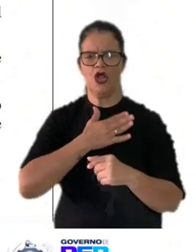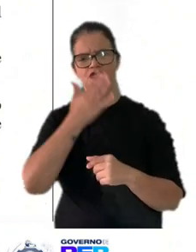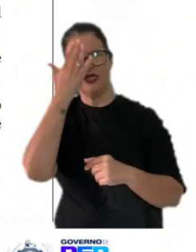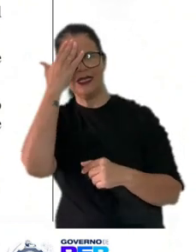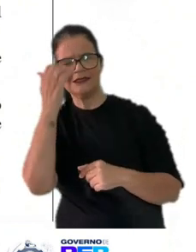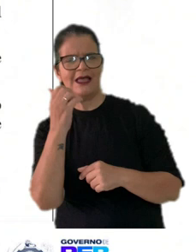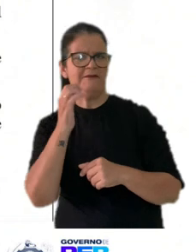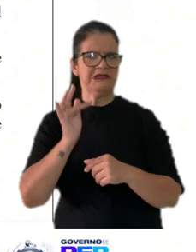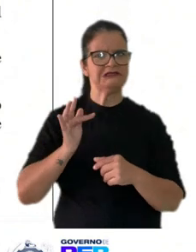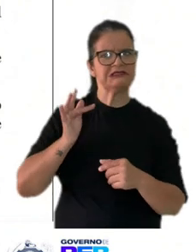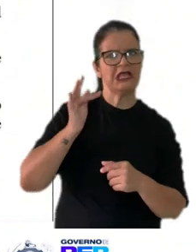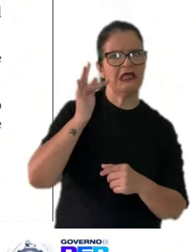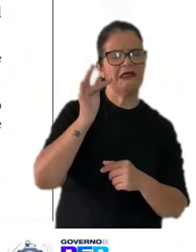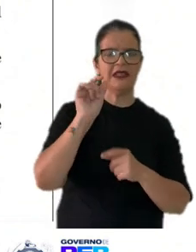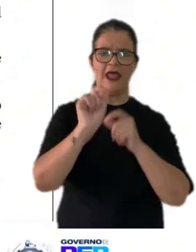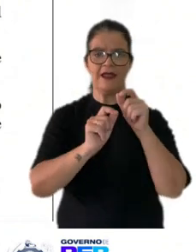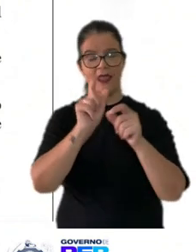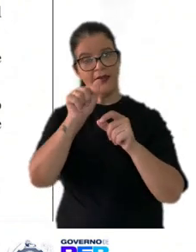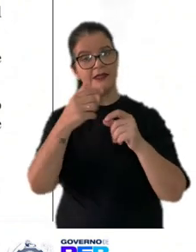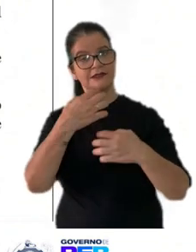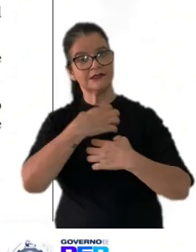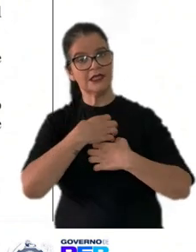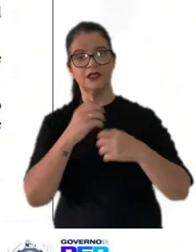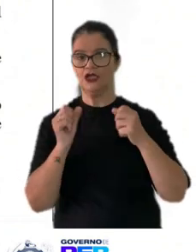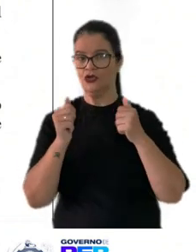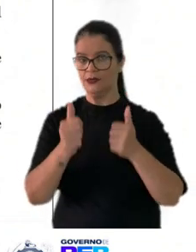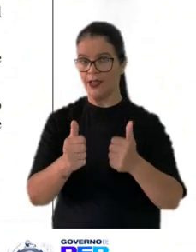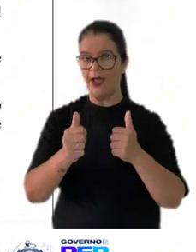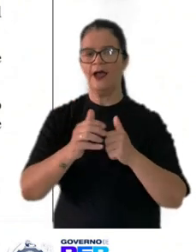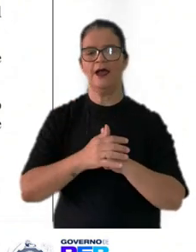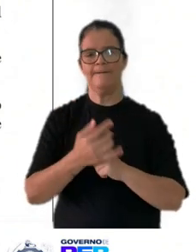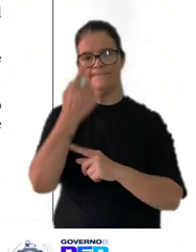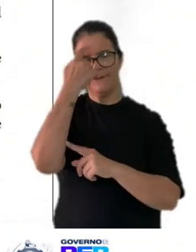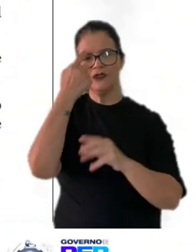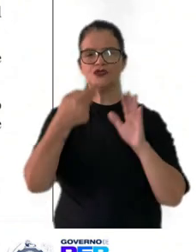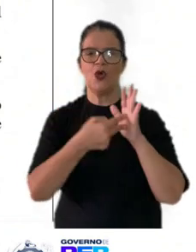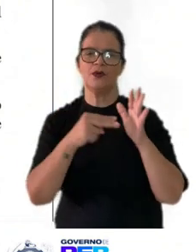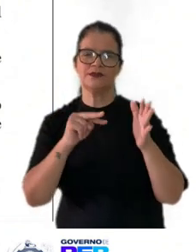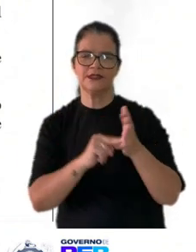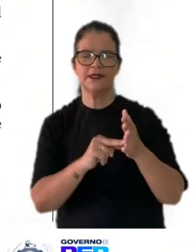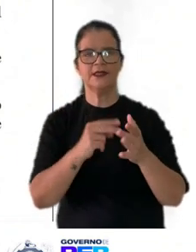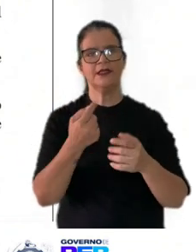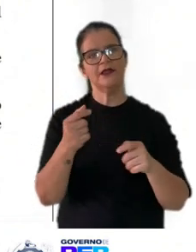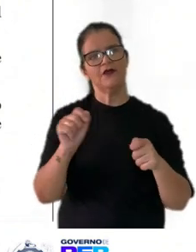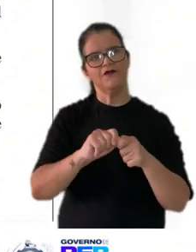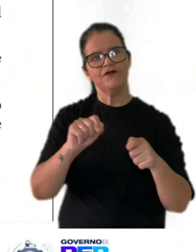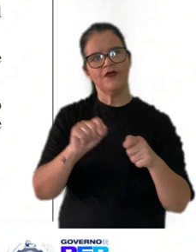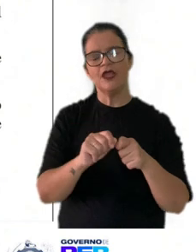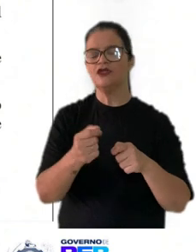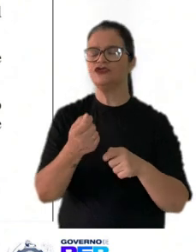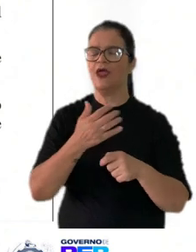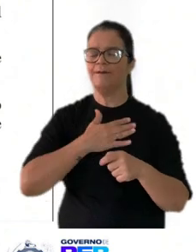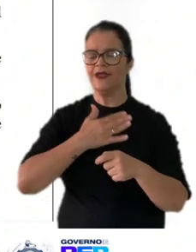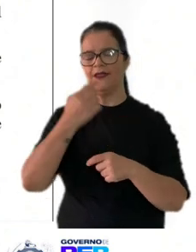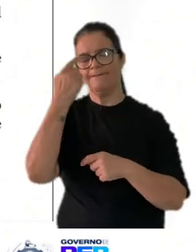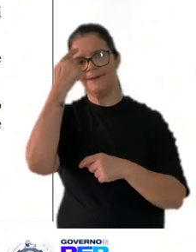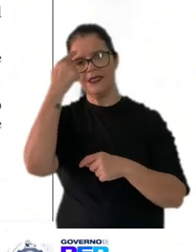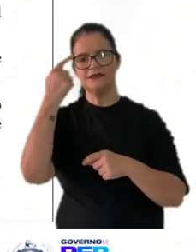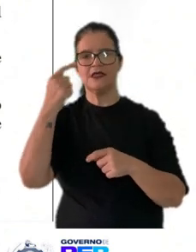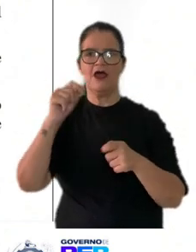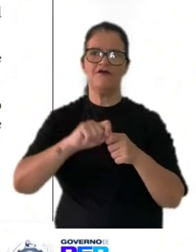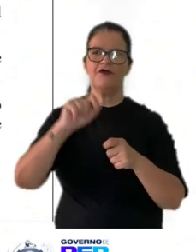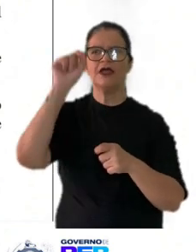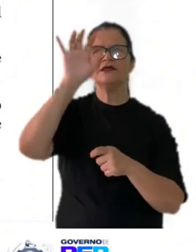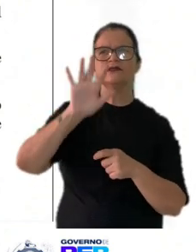que é nesse sentido tá então ele pensou o seguinte me fez pensar me fez imaginar how